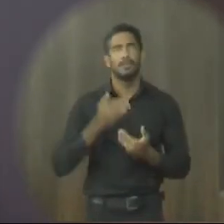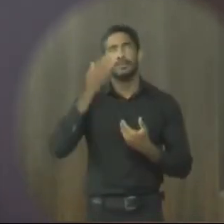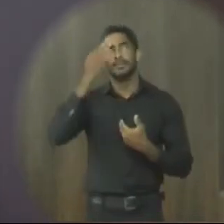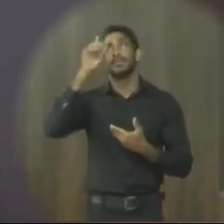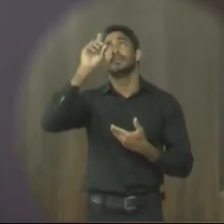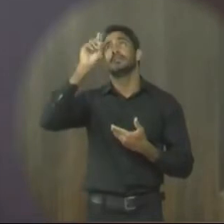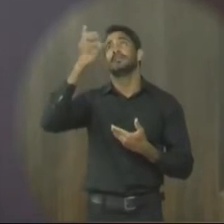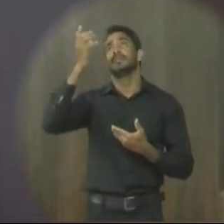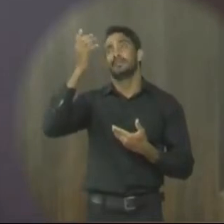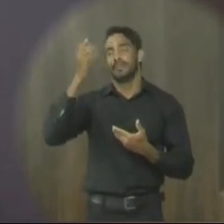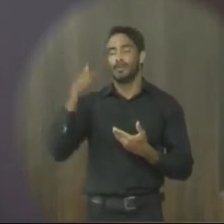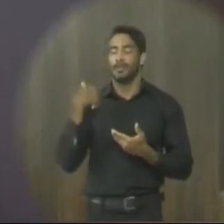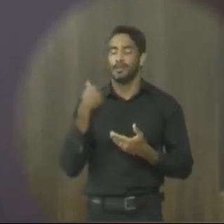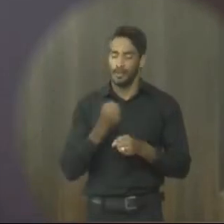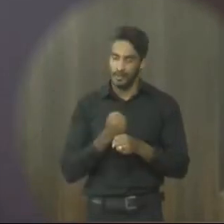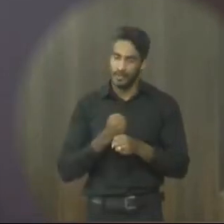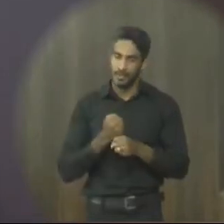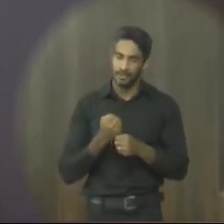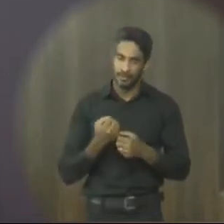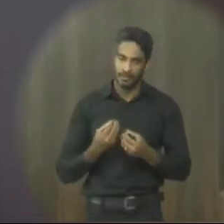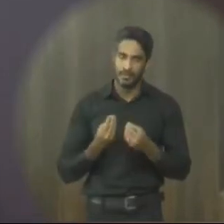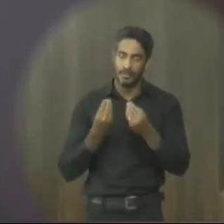esse ano aí a gente vai conseguir entregar